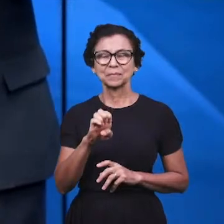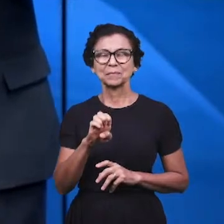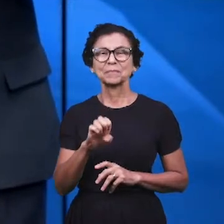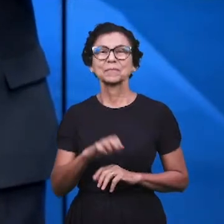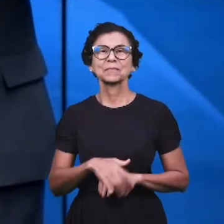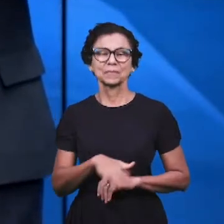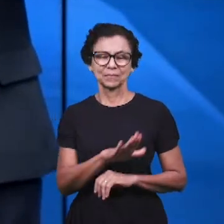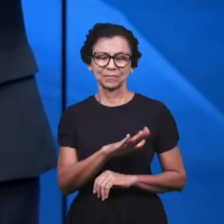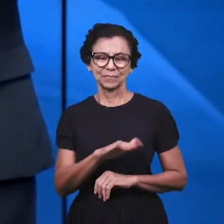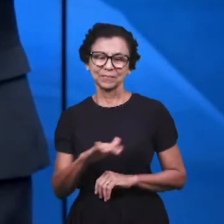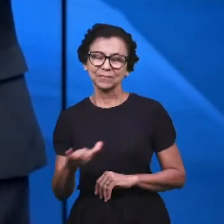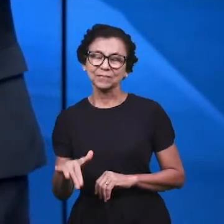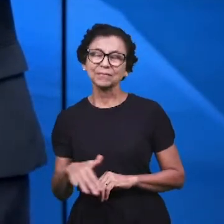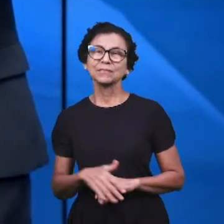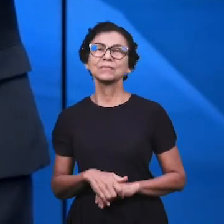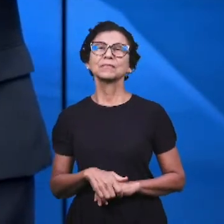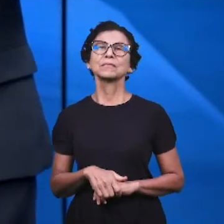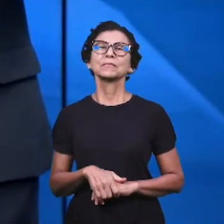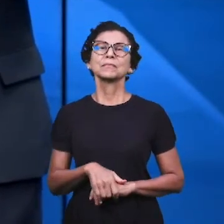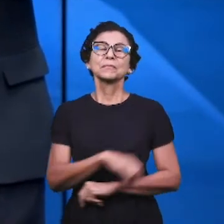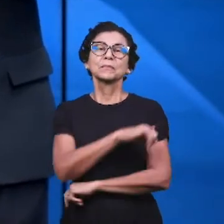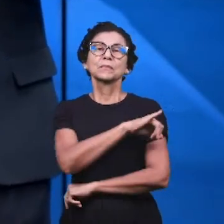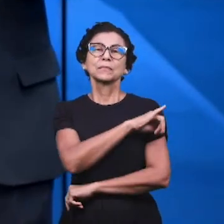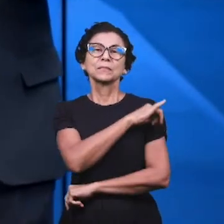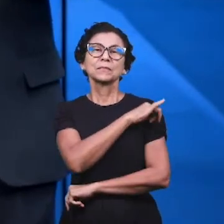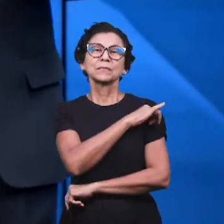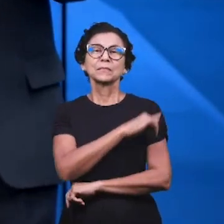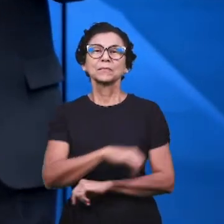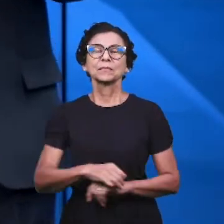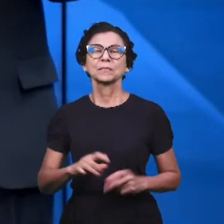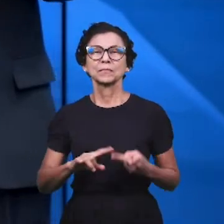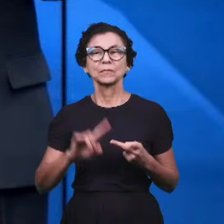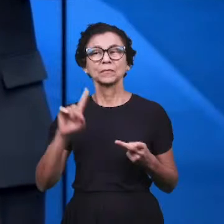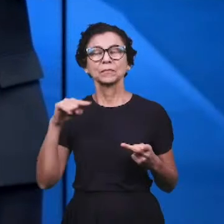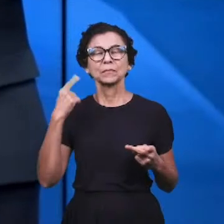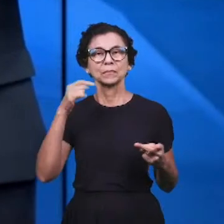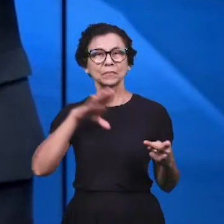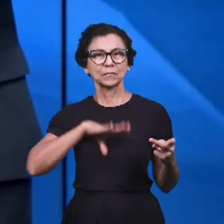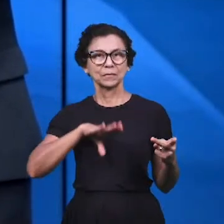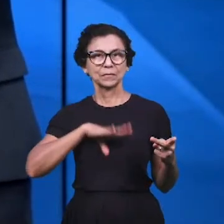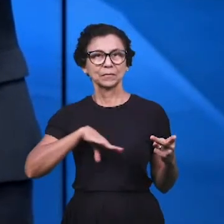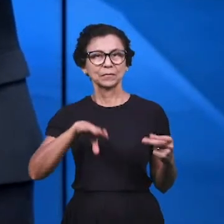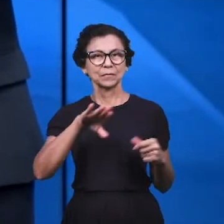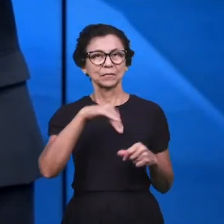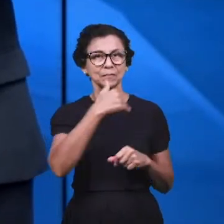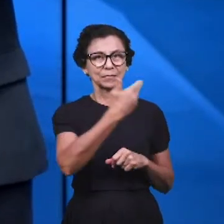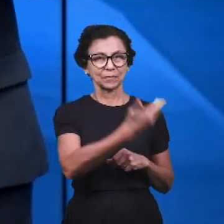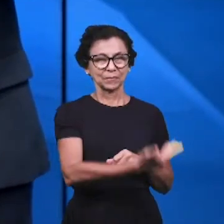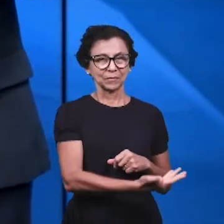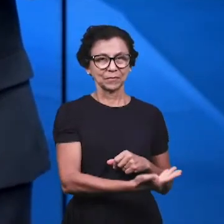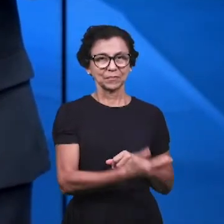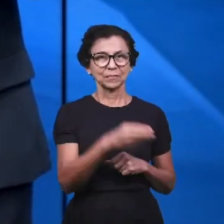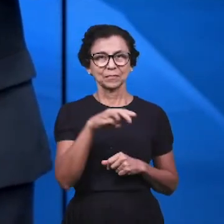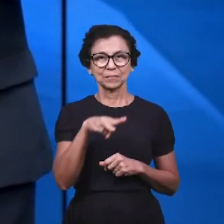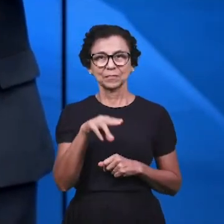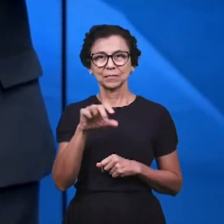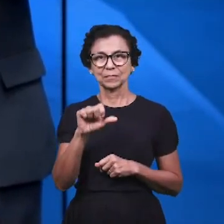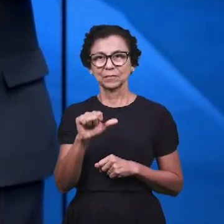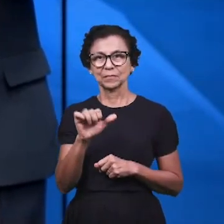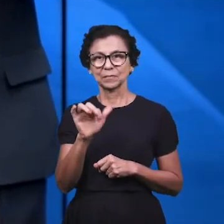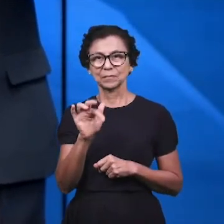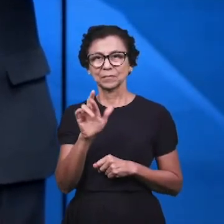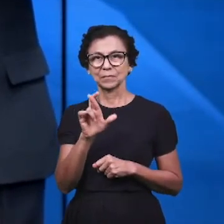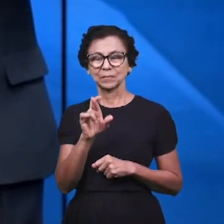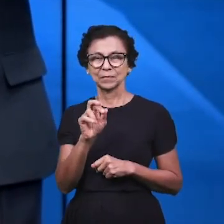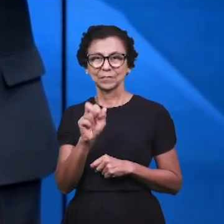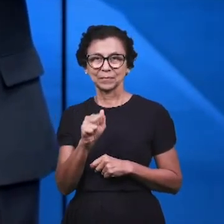crianças lá de São Pedro da Aldeia, no Rio de Janeiro. E logo depois vamos a Portugal, na nossa igreja lá em Mafra. Ali a Lara, que é do